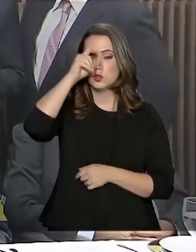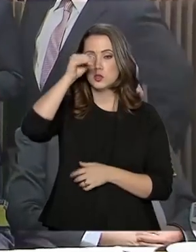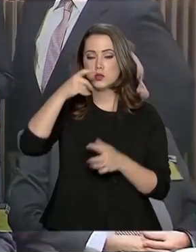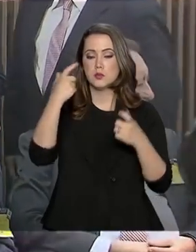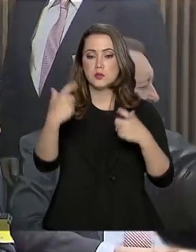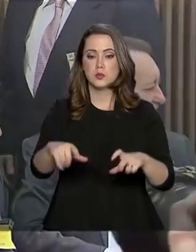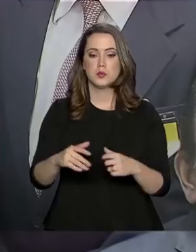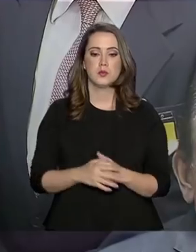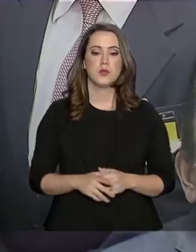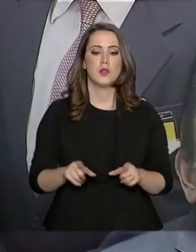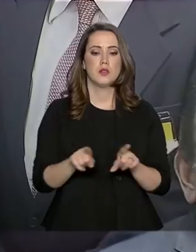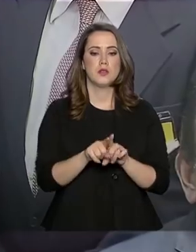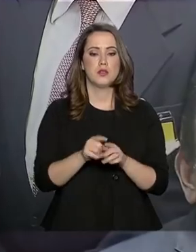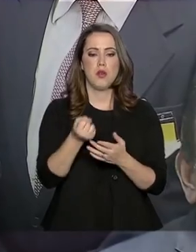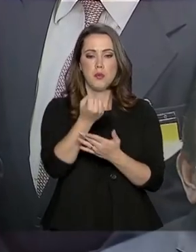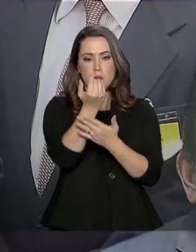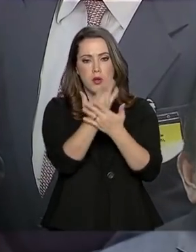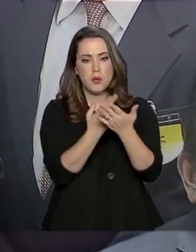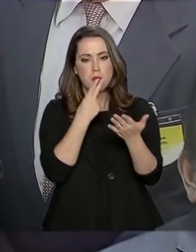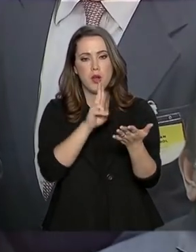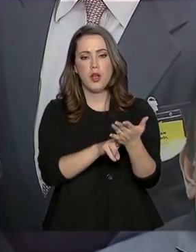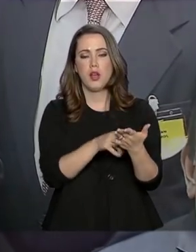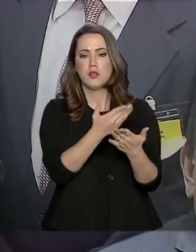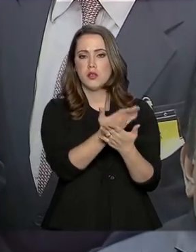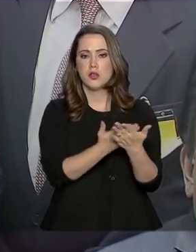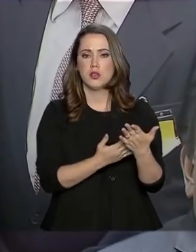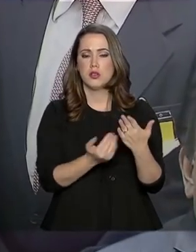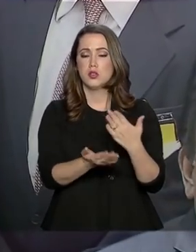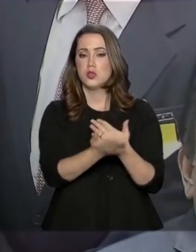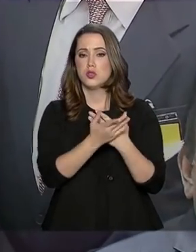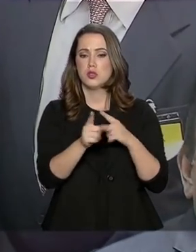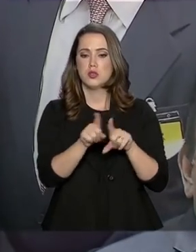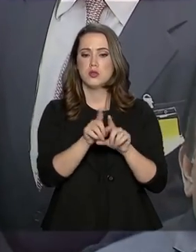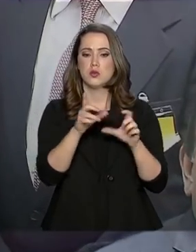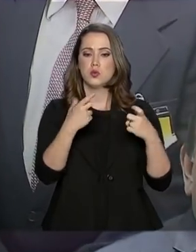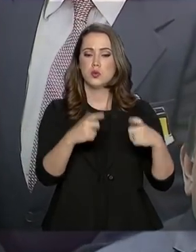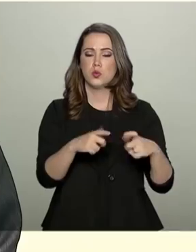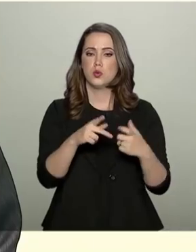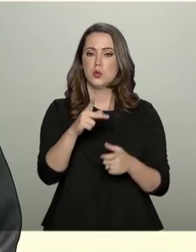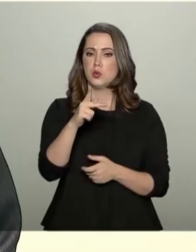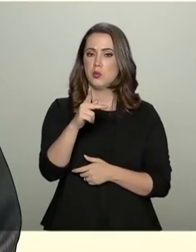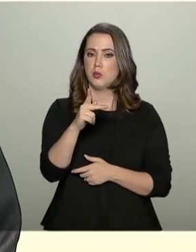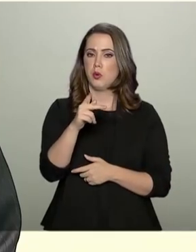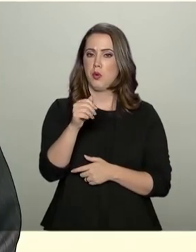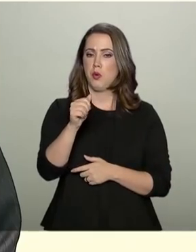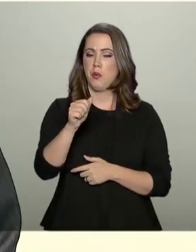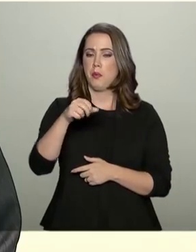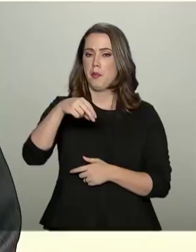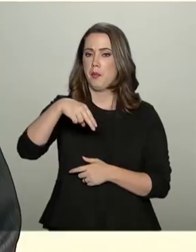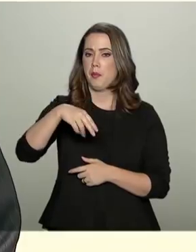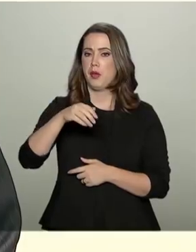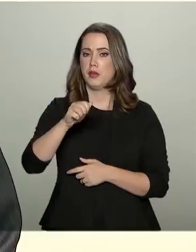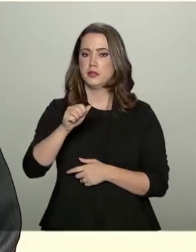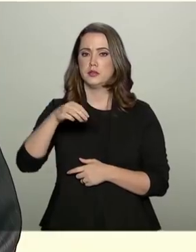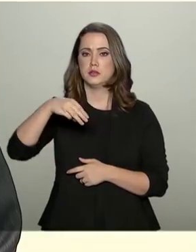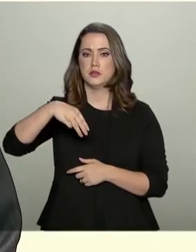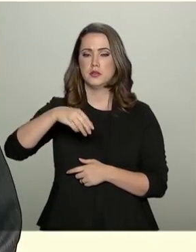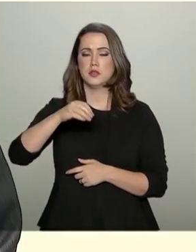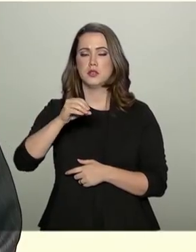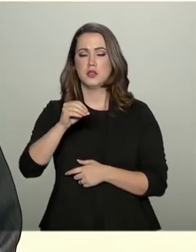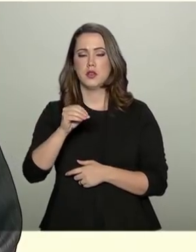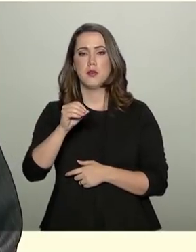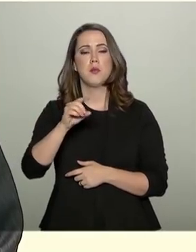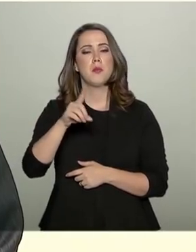Hamilton Mourão recebeu ainda uma carta de apoio da Associação Pan-Amazônia. O governo ele tem a ideia firme,